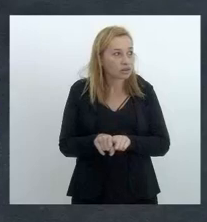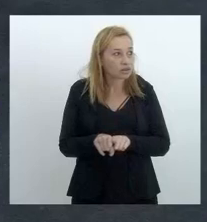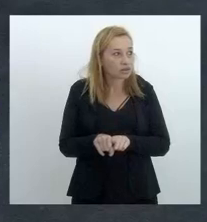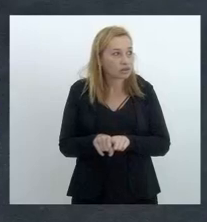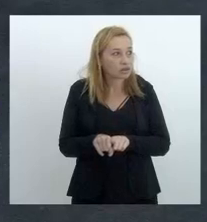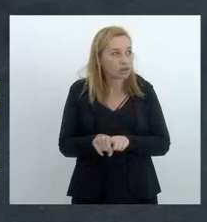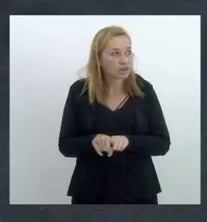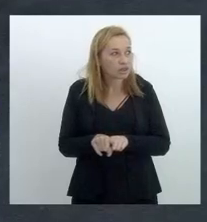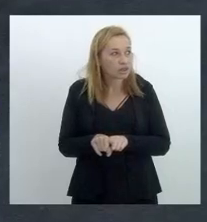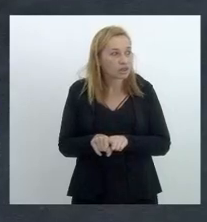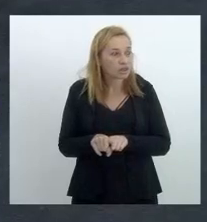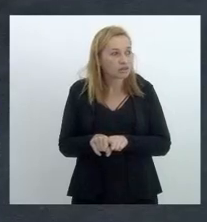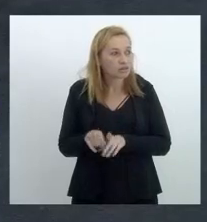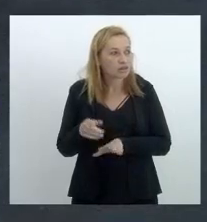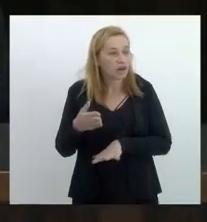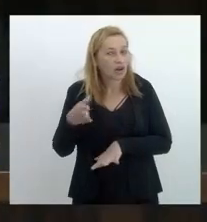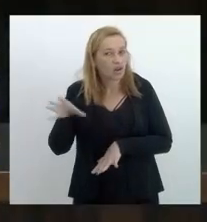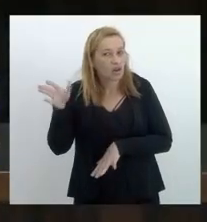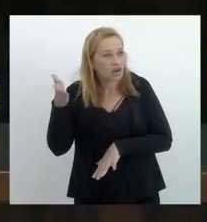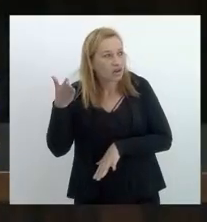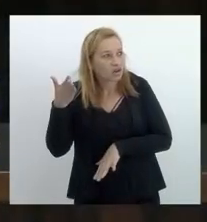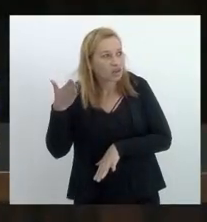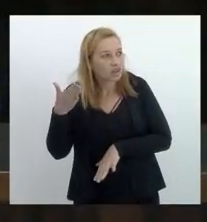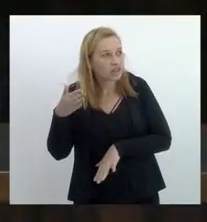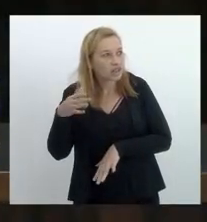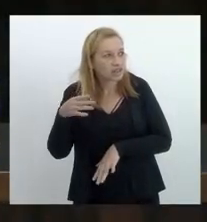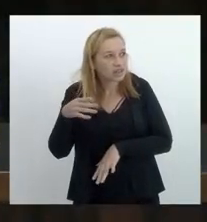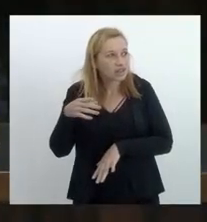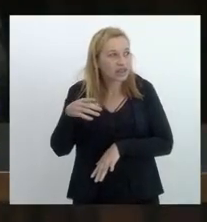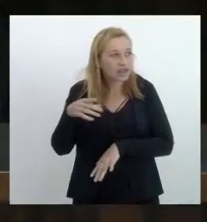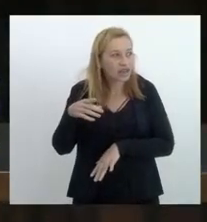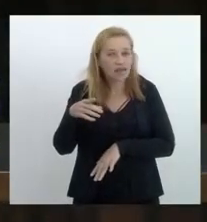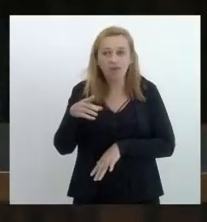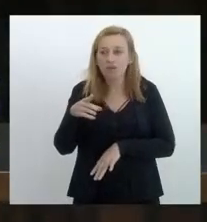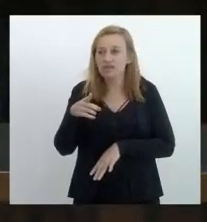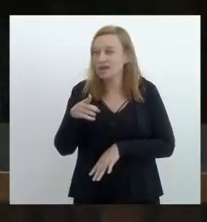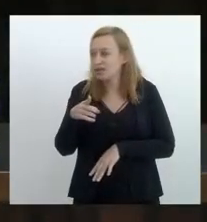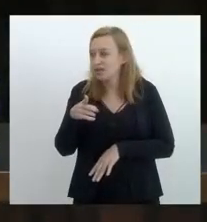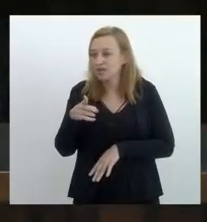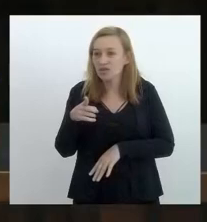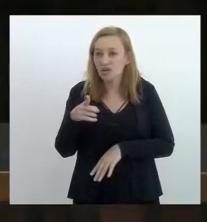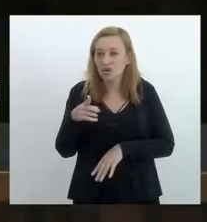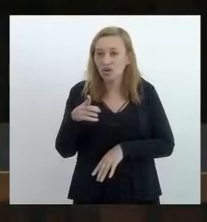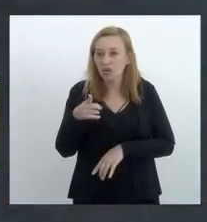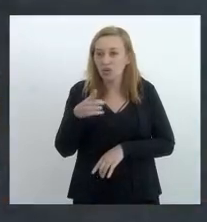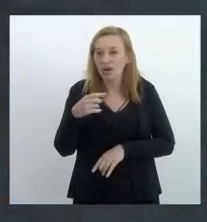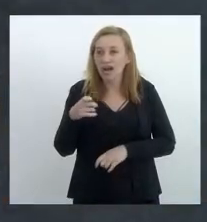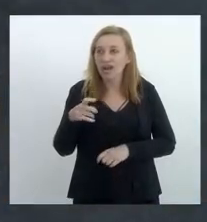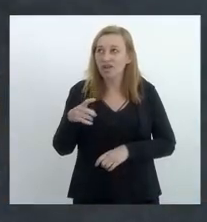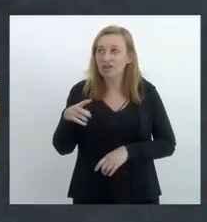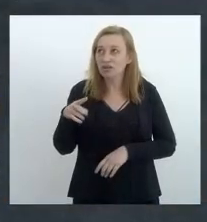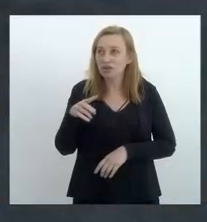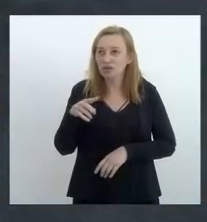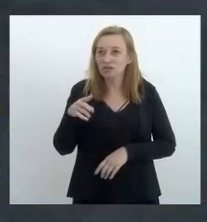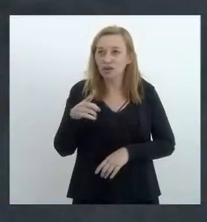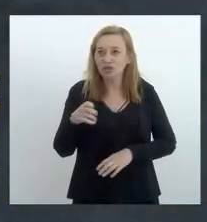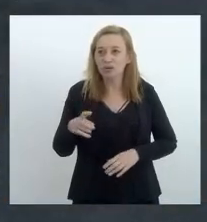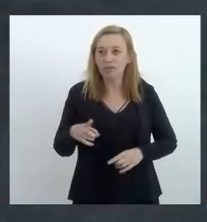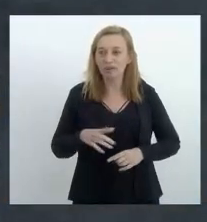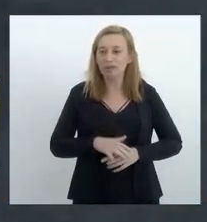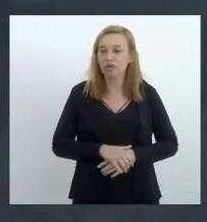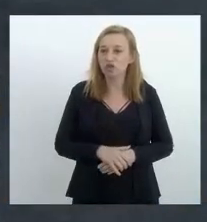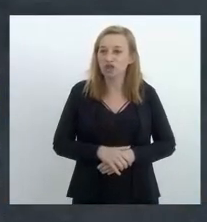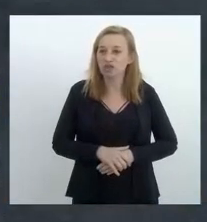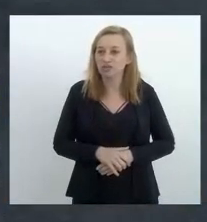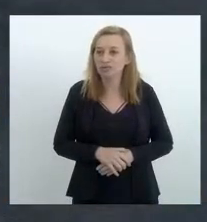Fala mais perto, que a gente está com dificuldade te ouvir. Tá, com certeza, deputado. Obrigado. Então, a Lei 7629 foi a